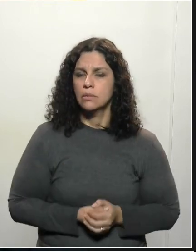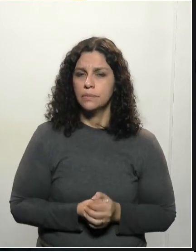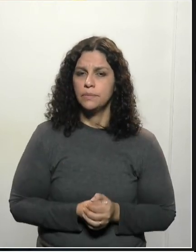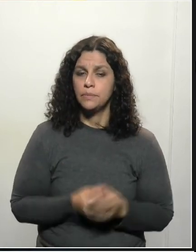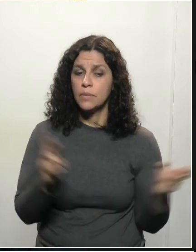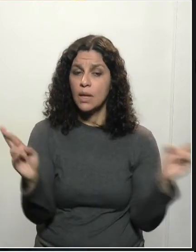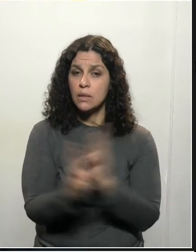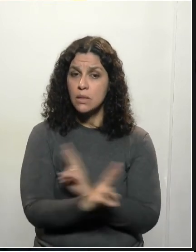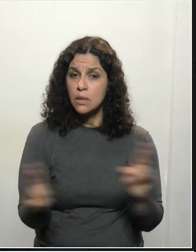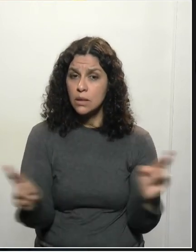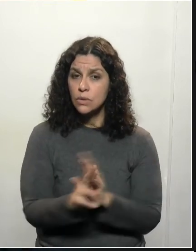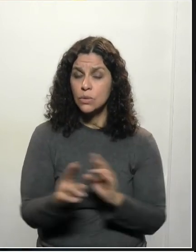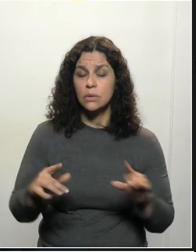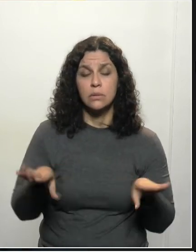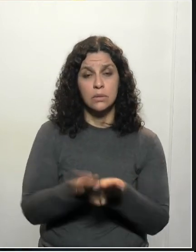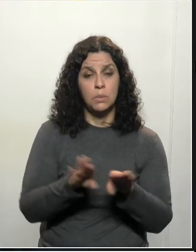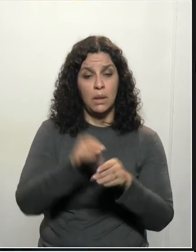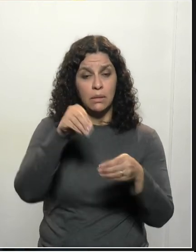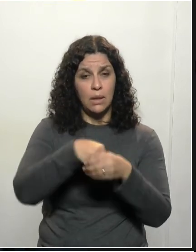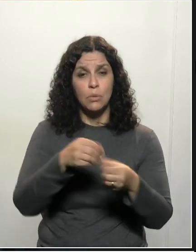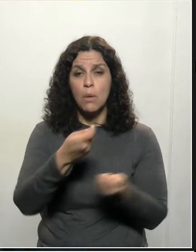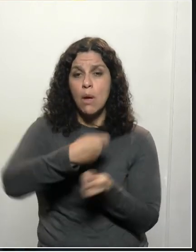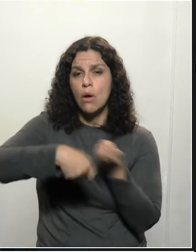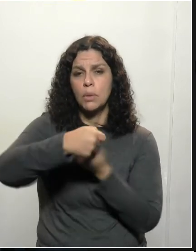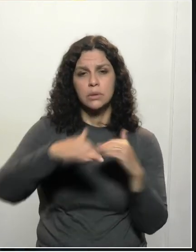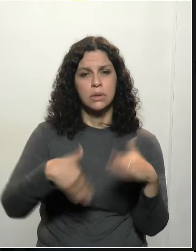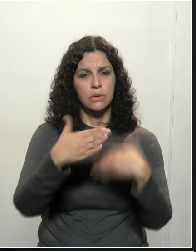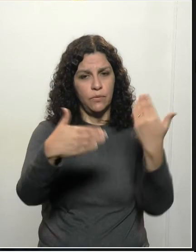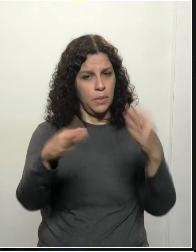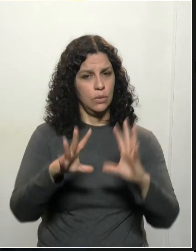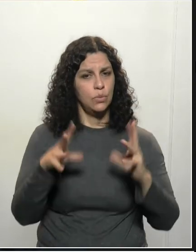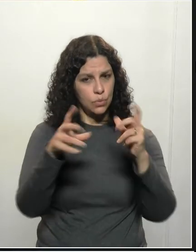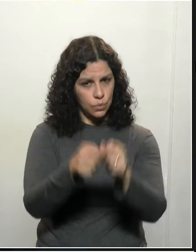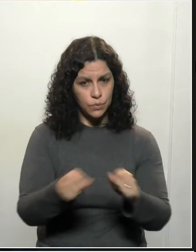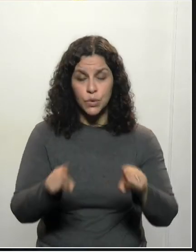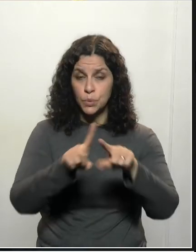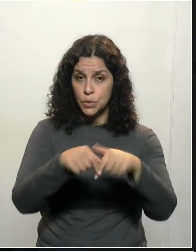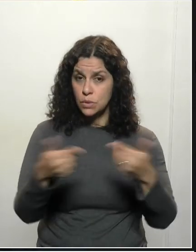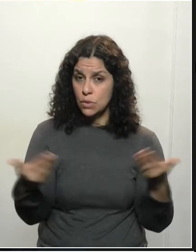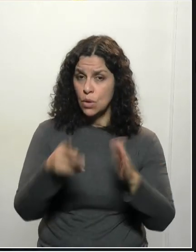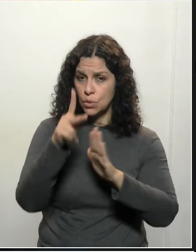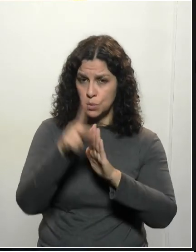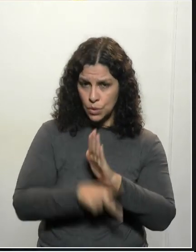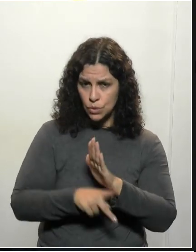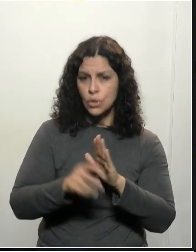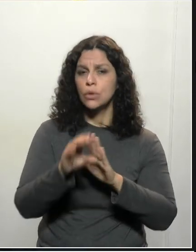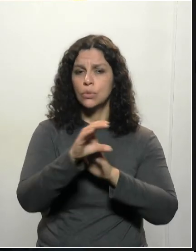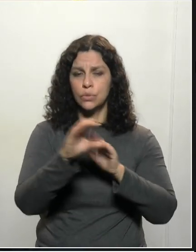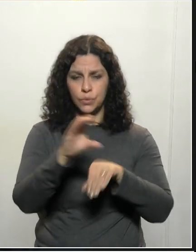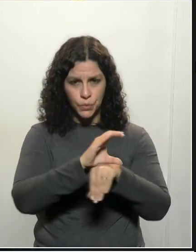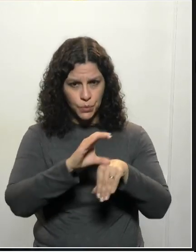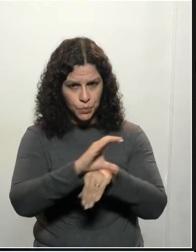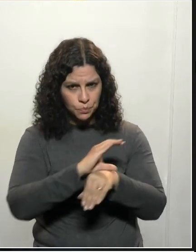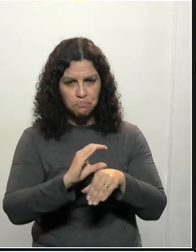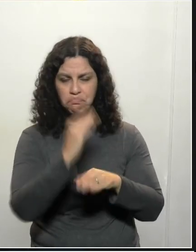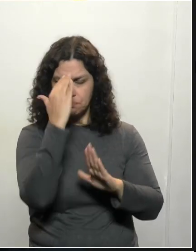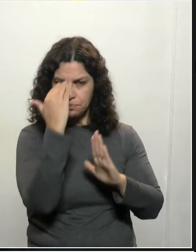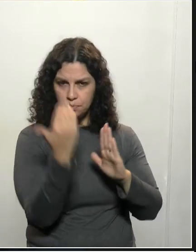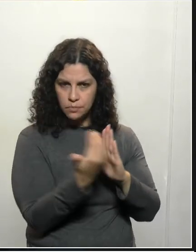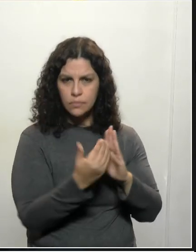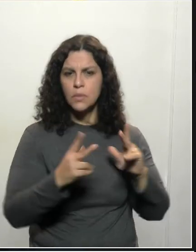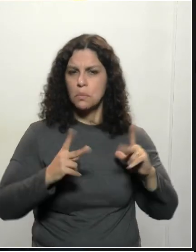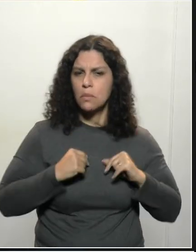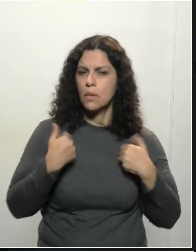às relações de consumo e ao desenvolvimento econômico como um todo. Portanto, o projeto é constitucional e meritório.